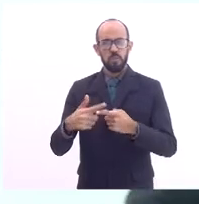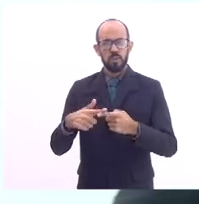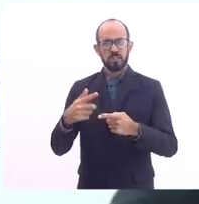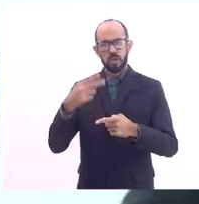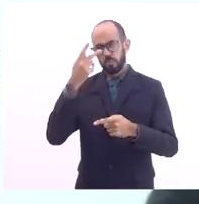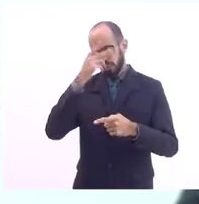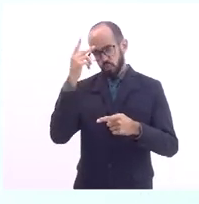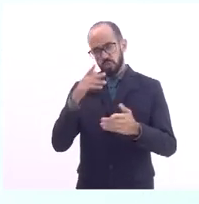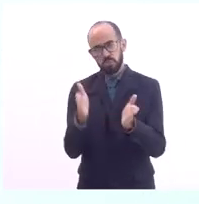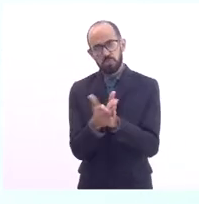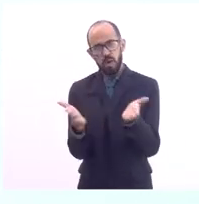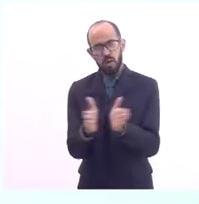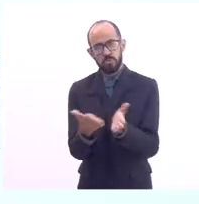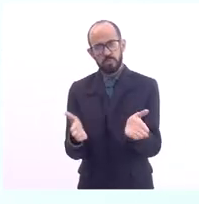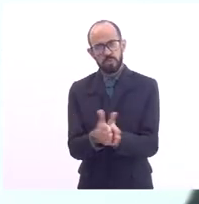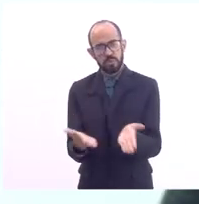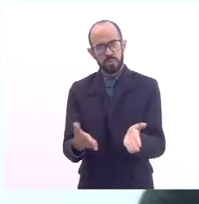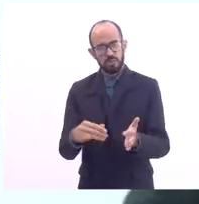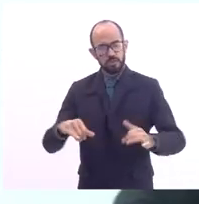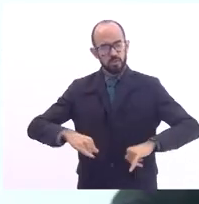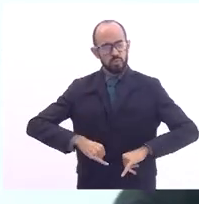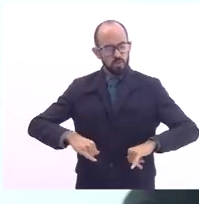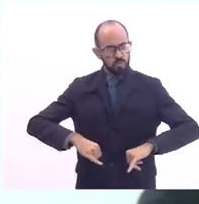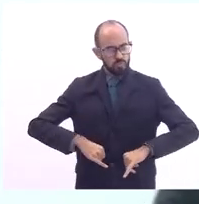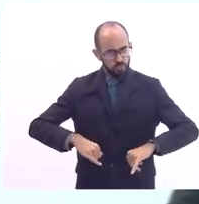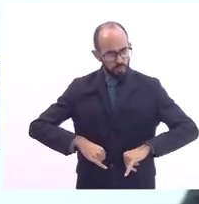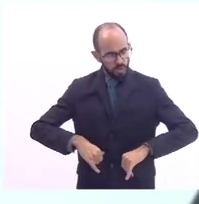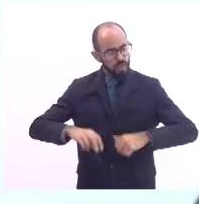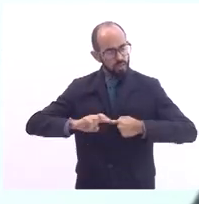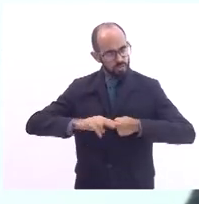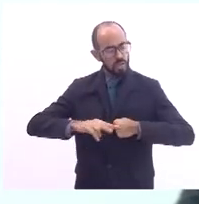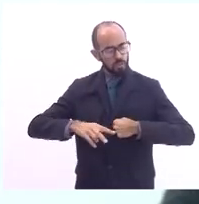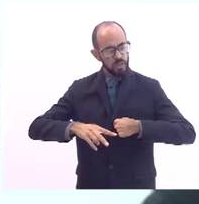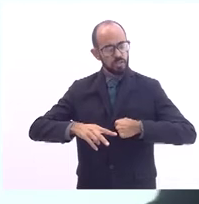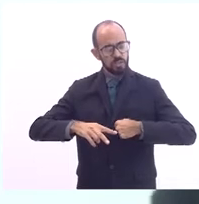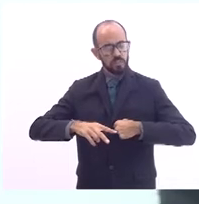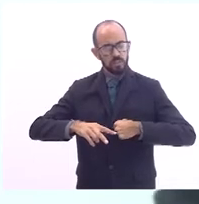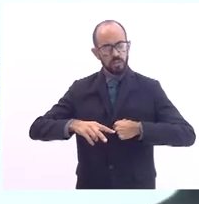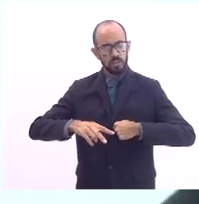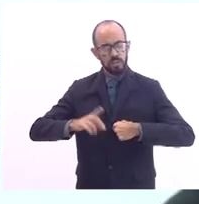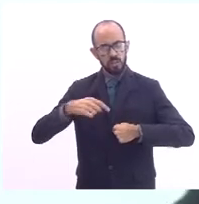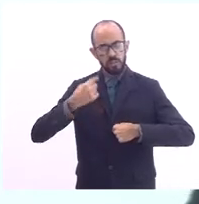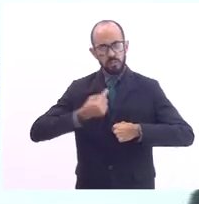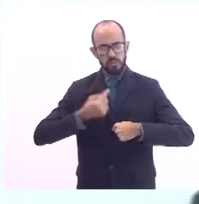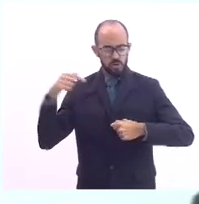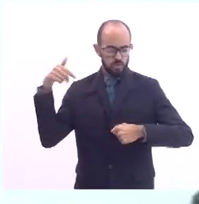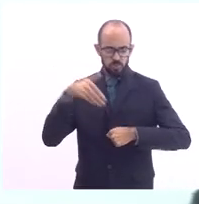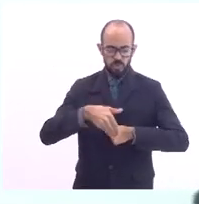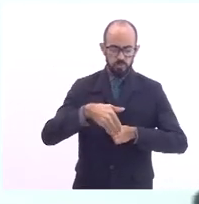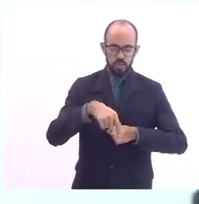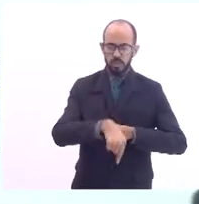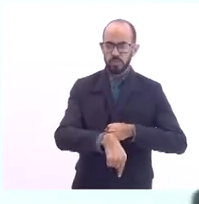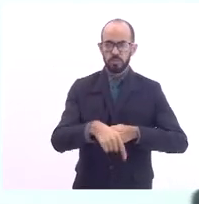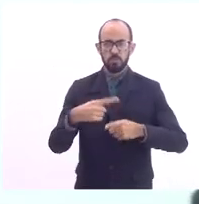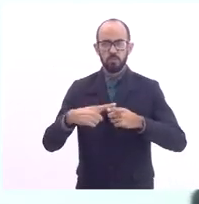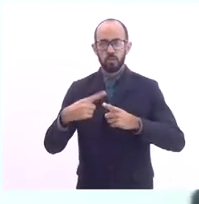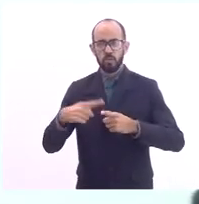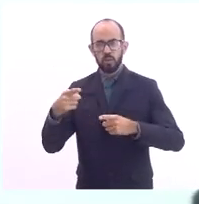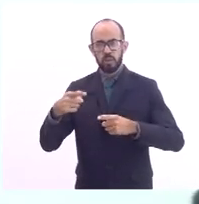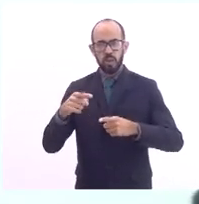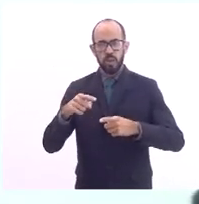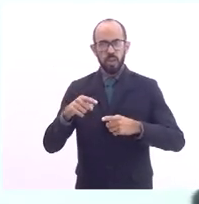pessoas mais simples e que estão sofrendo essa consequência. E muitos de nós veio aqui, porque não somos menos